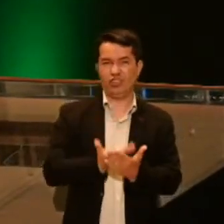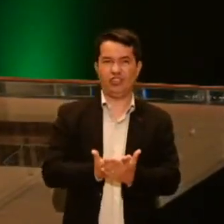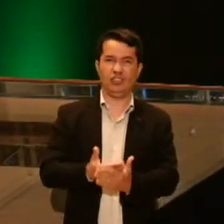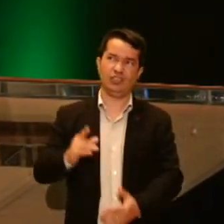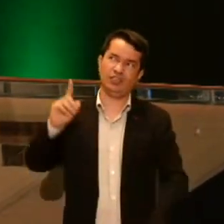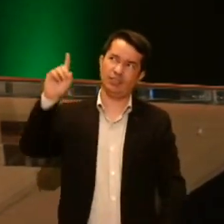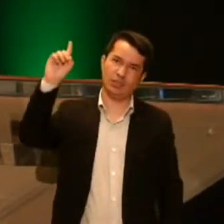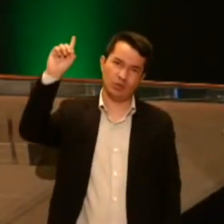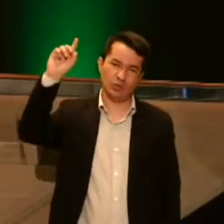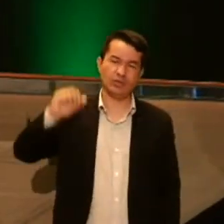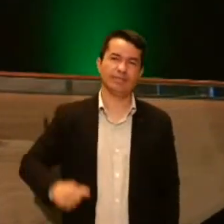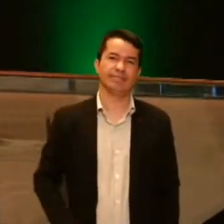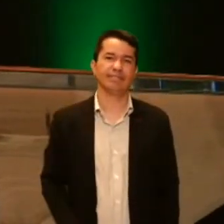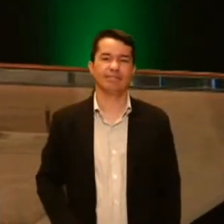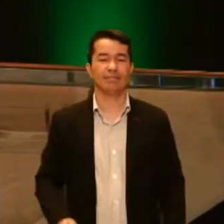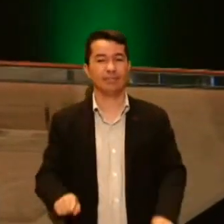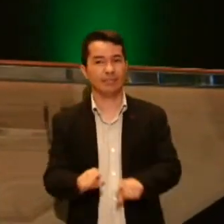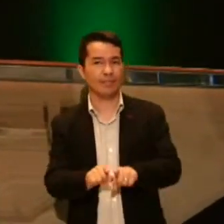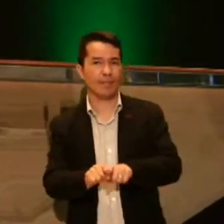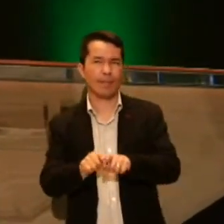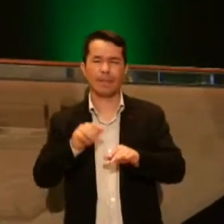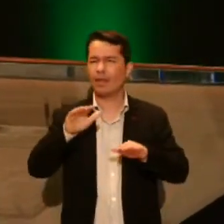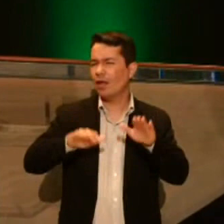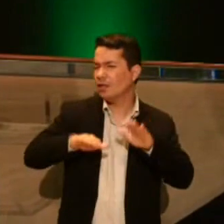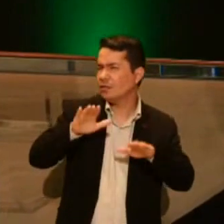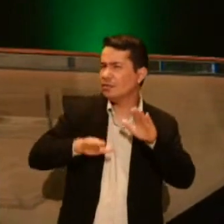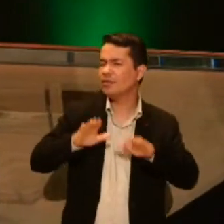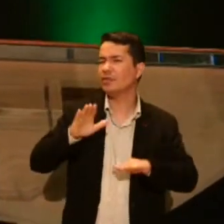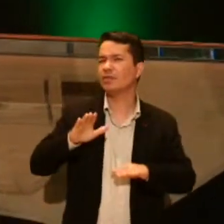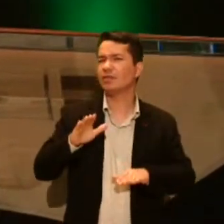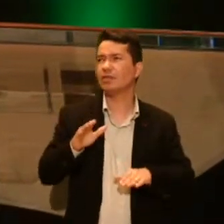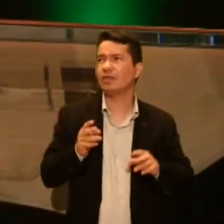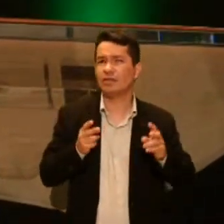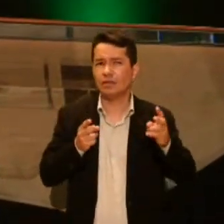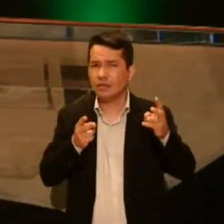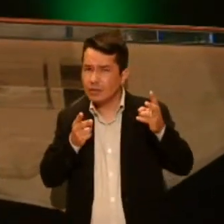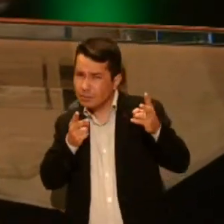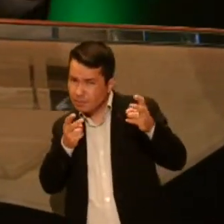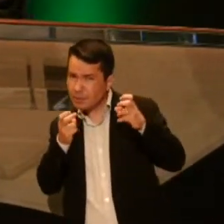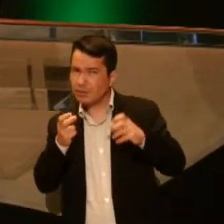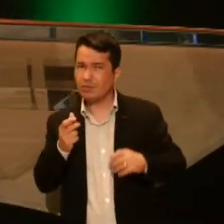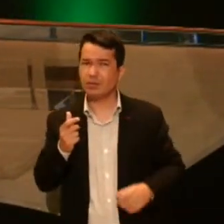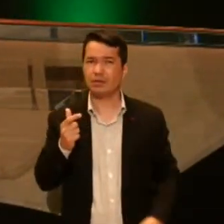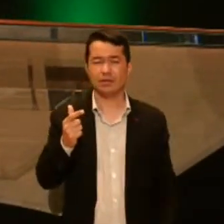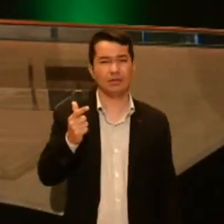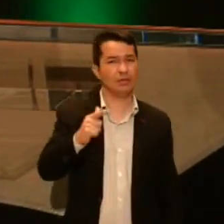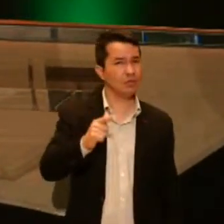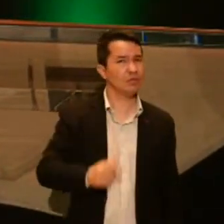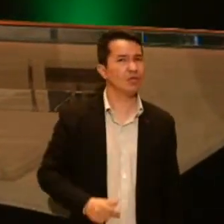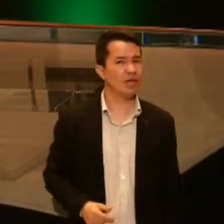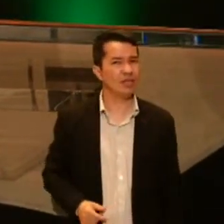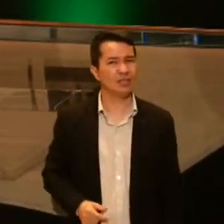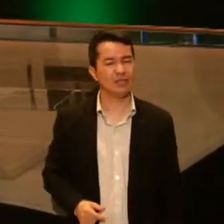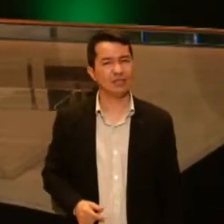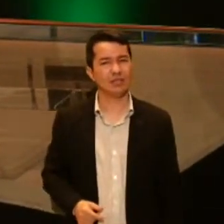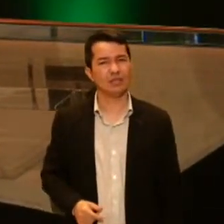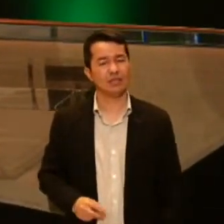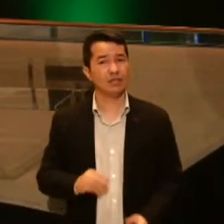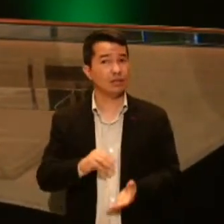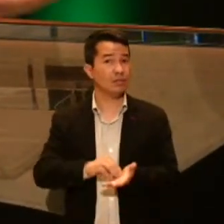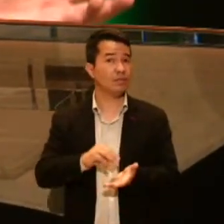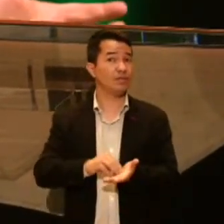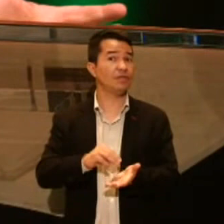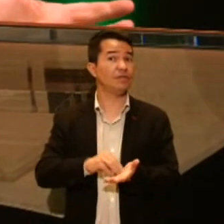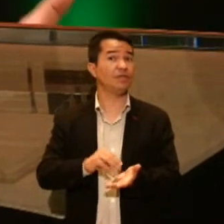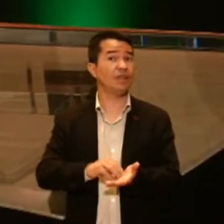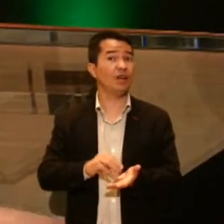E às vezes não são capazes de perceber que são simplesmente gente,